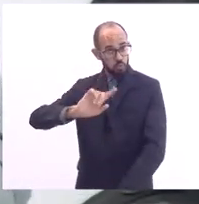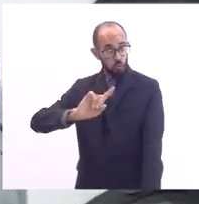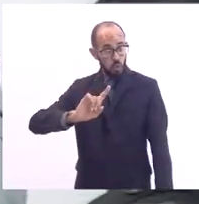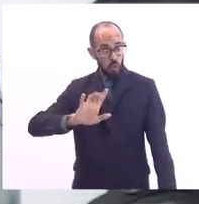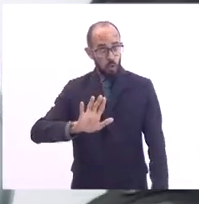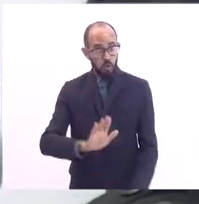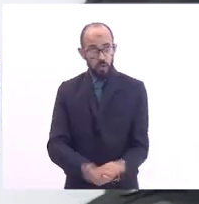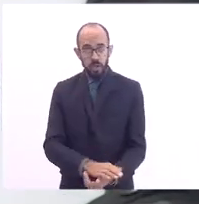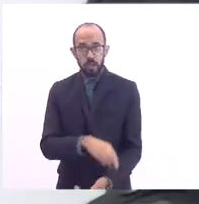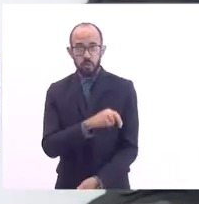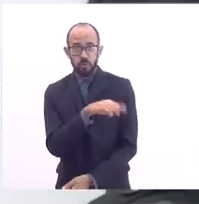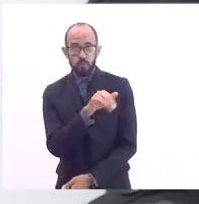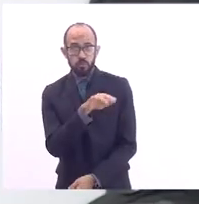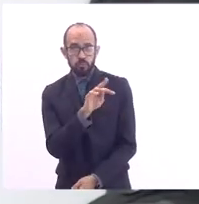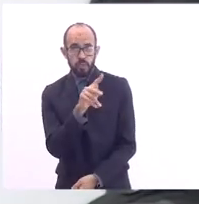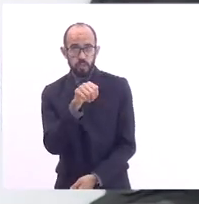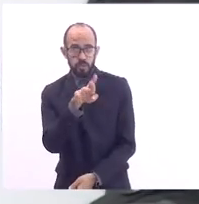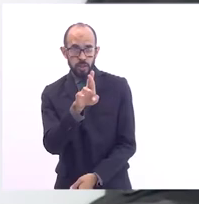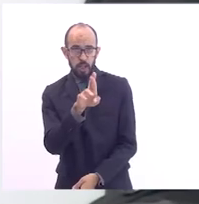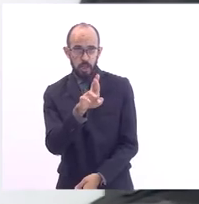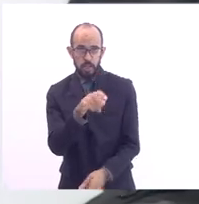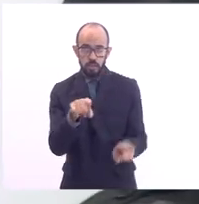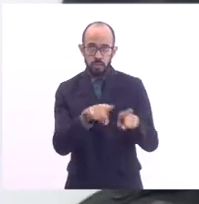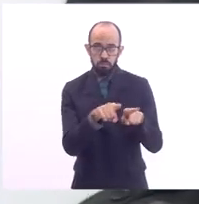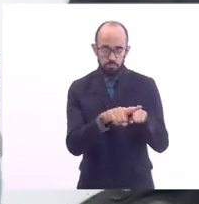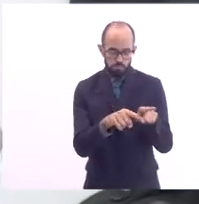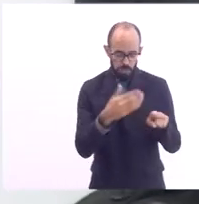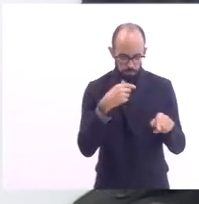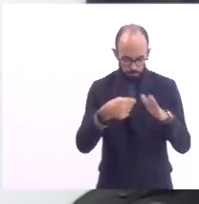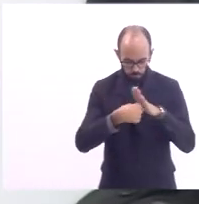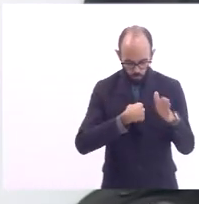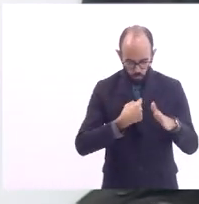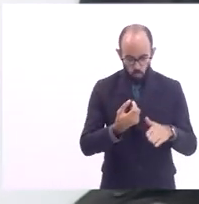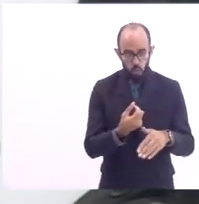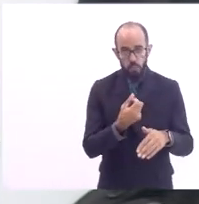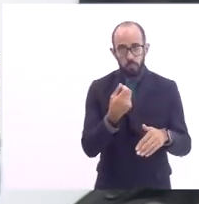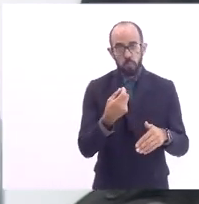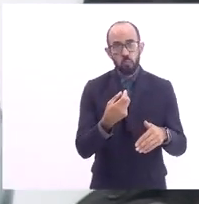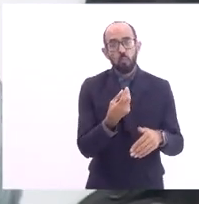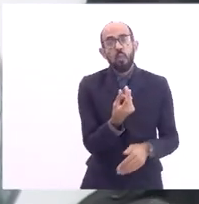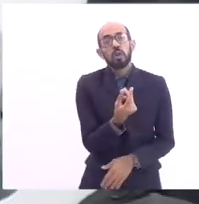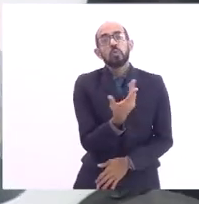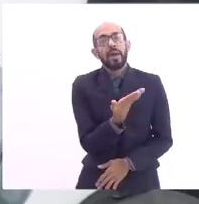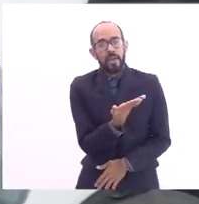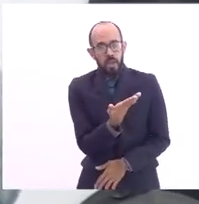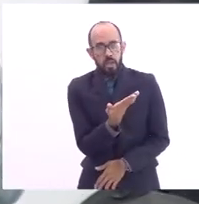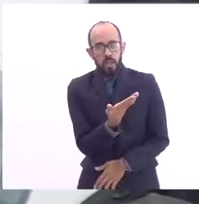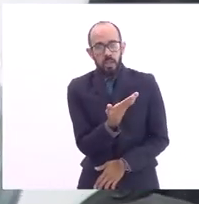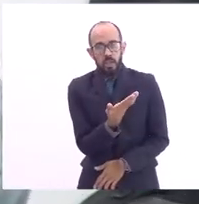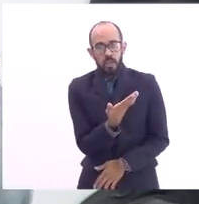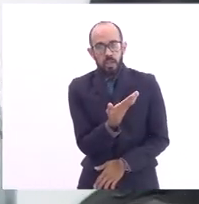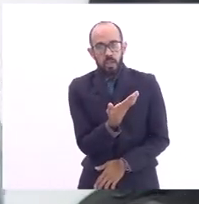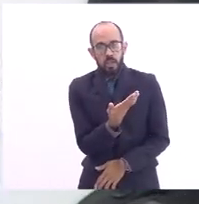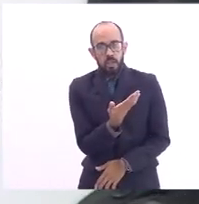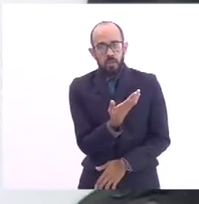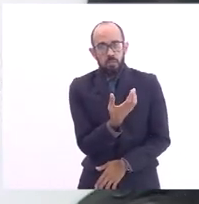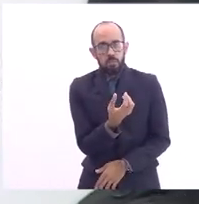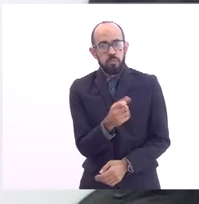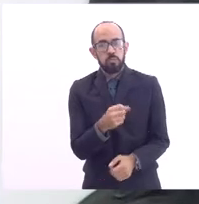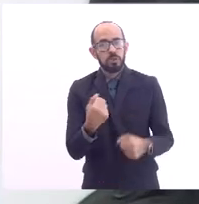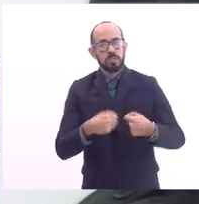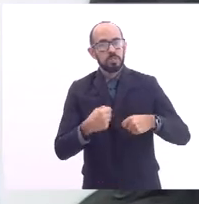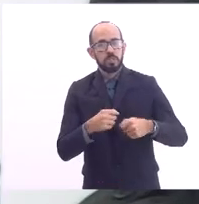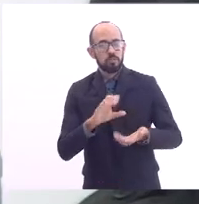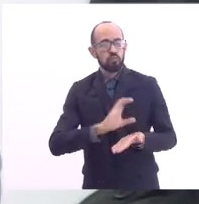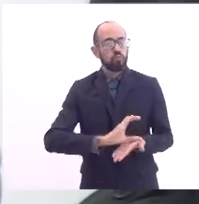agora me cobrou um posicionamento, quer dizer, quanto custa isso pela unidade de obras do Estado, para que o Estado